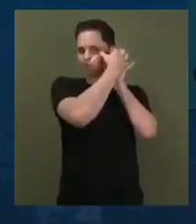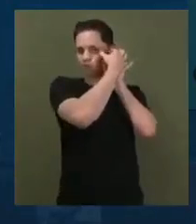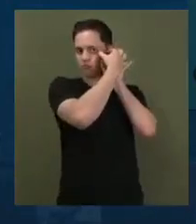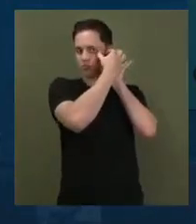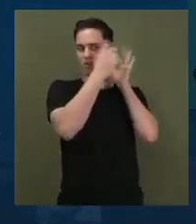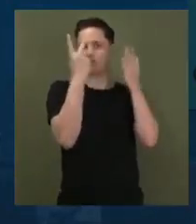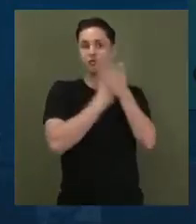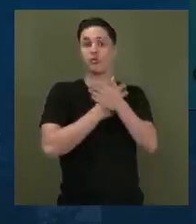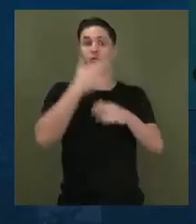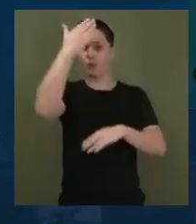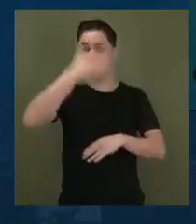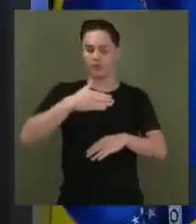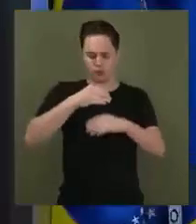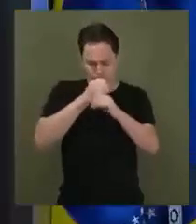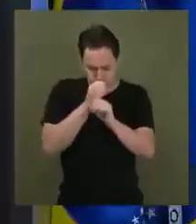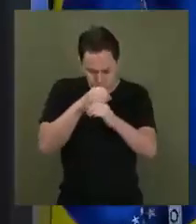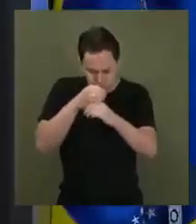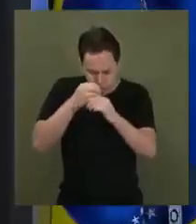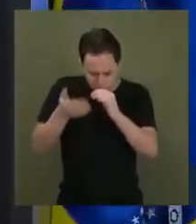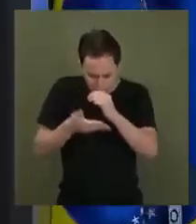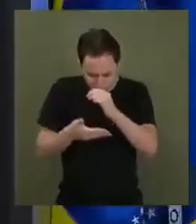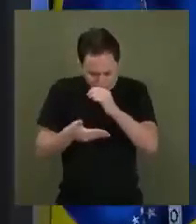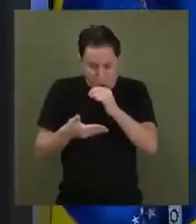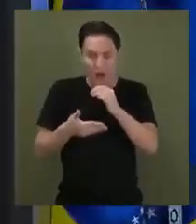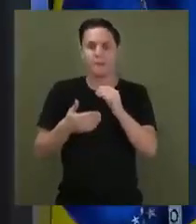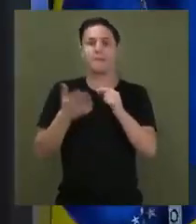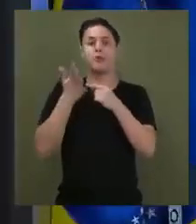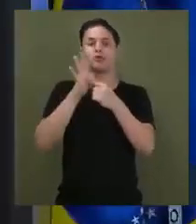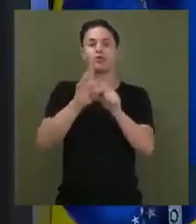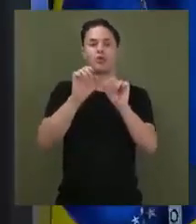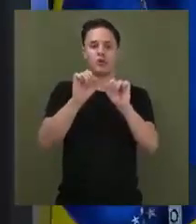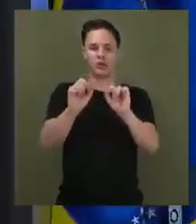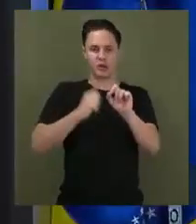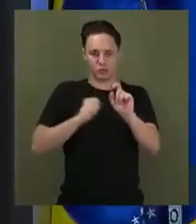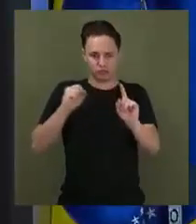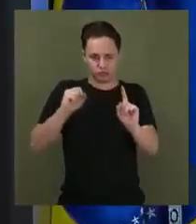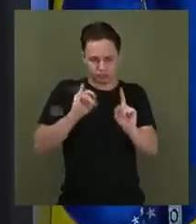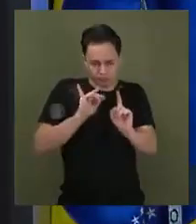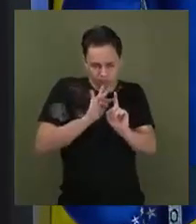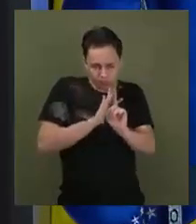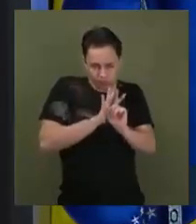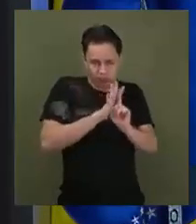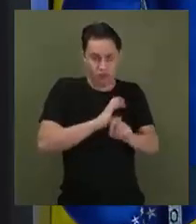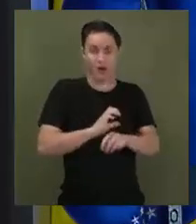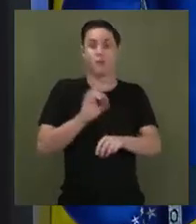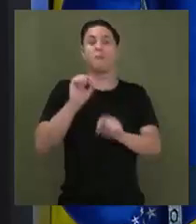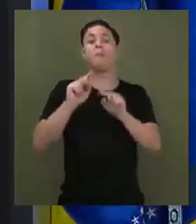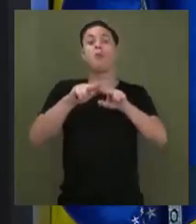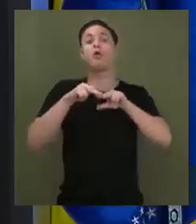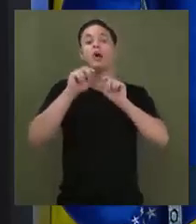Tudo provado por lâminas, mostrando a inflamação que a proteína spike causa em todos os